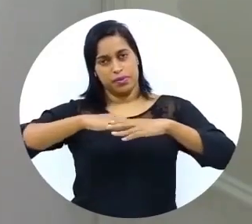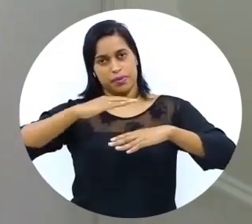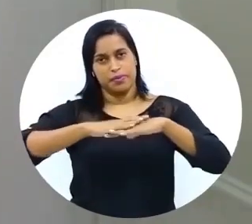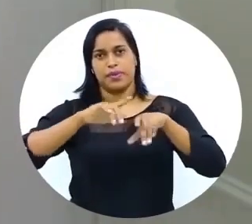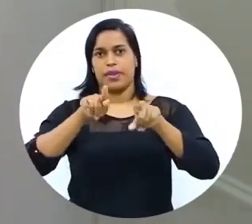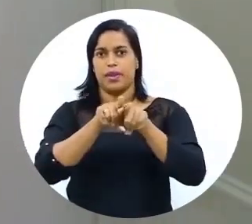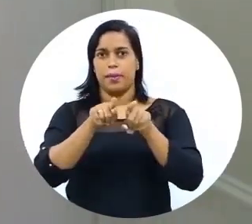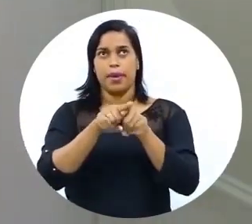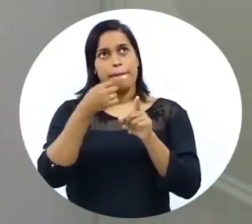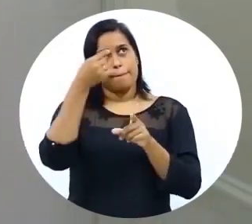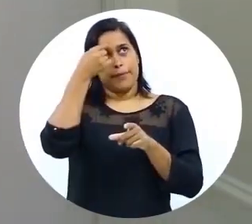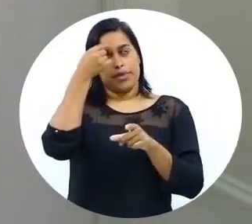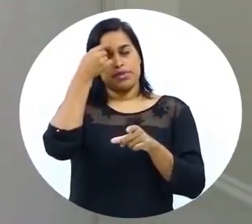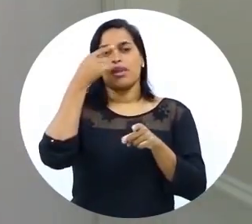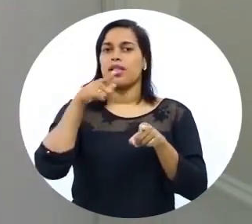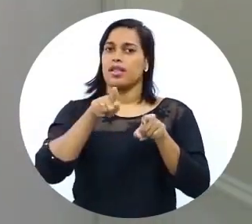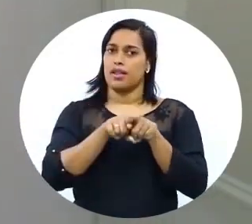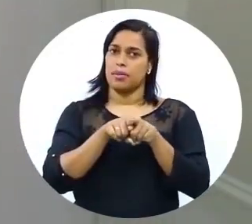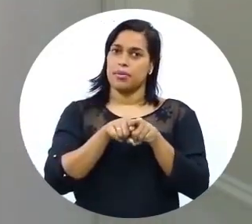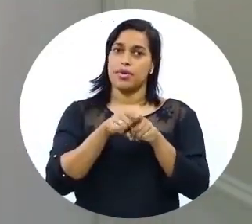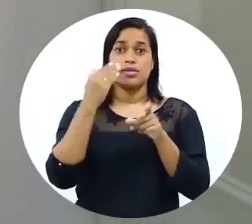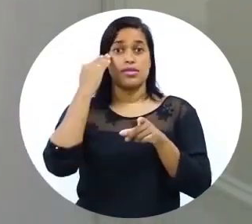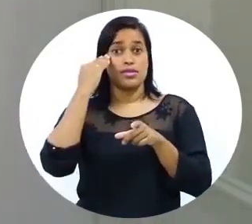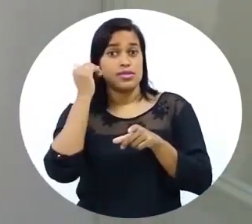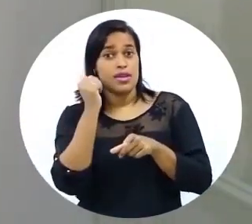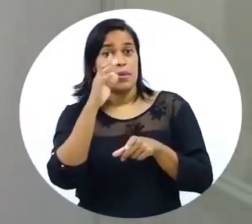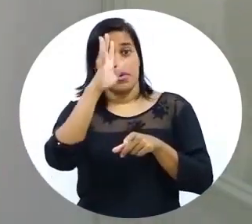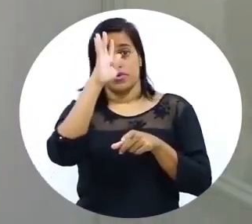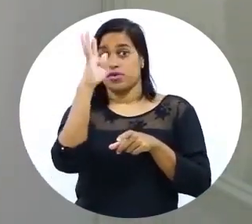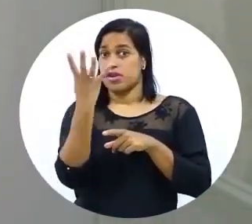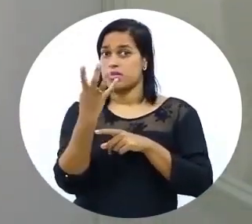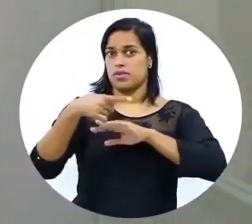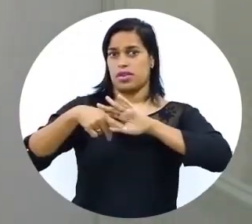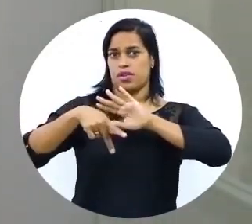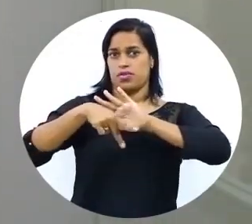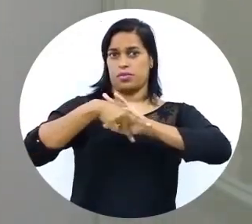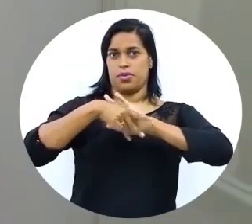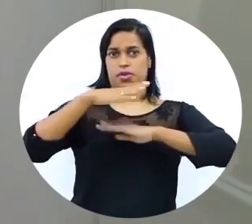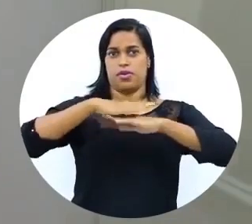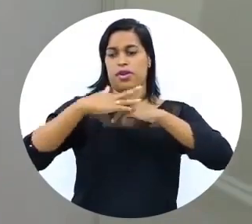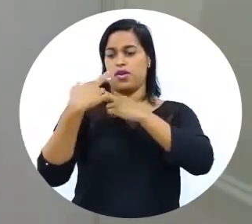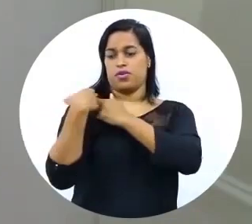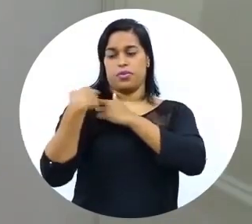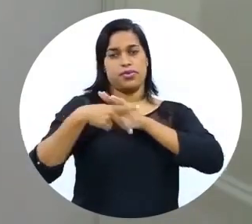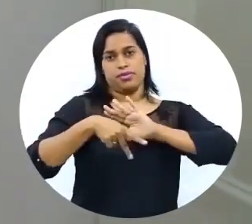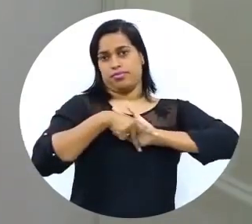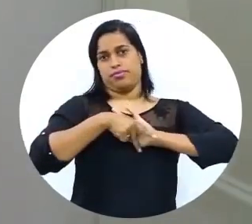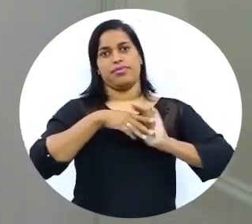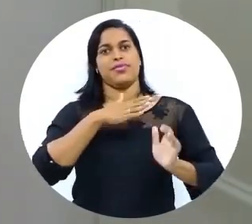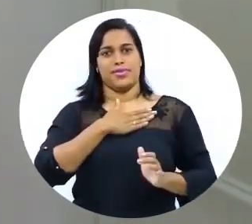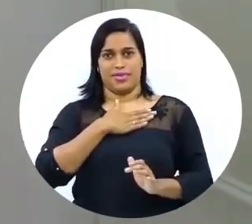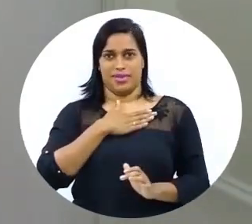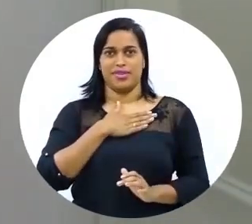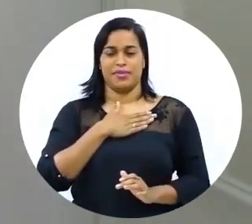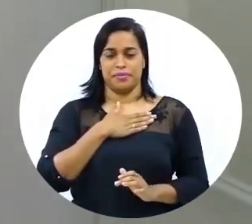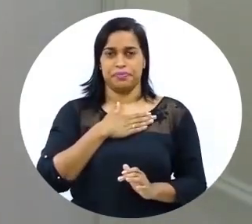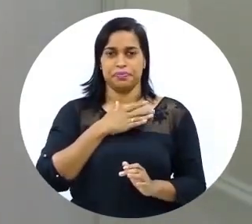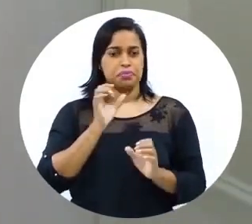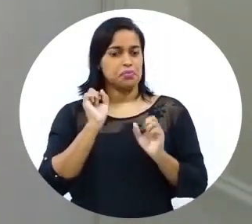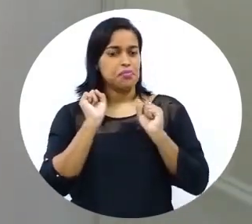esta consciência e que você saiba que os resultados da sua carreira são responsabilidades suas, que pode ser